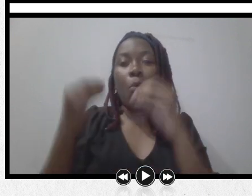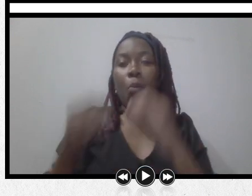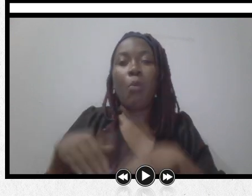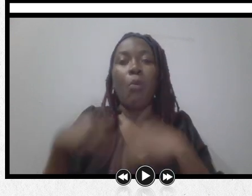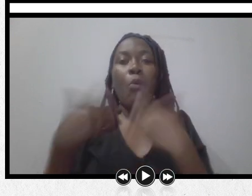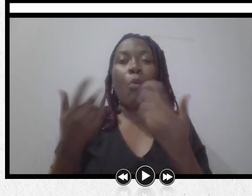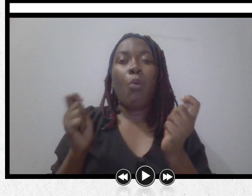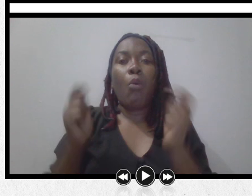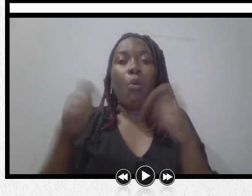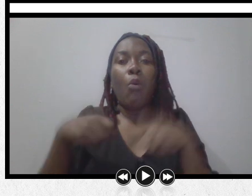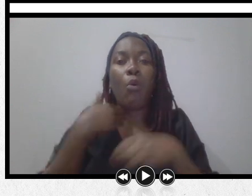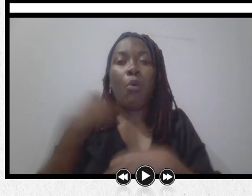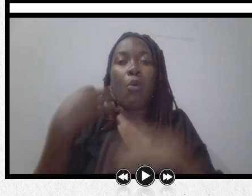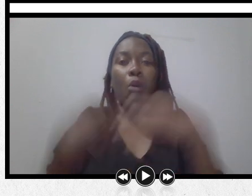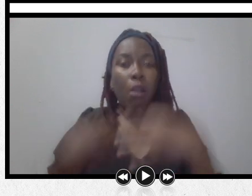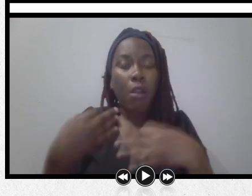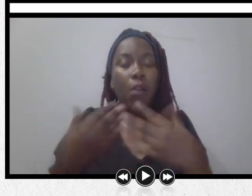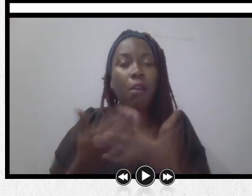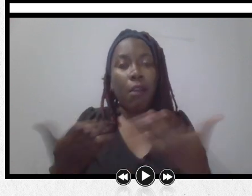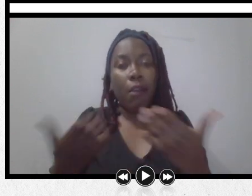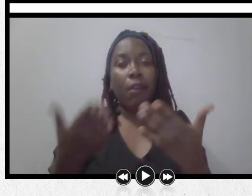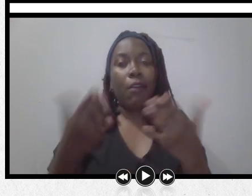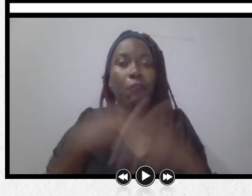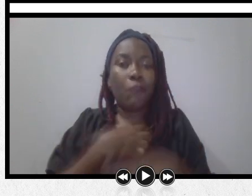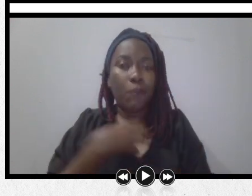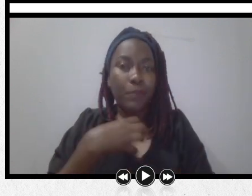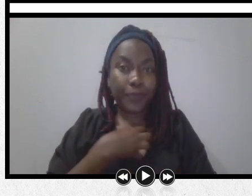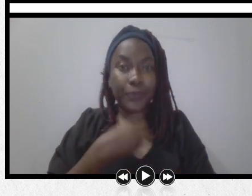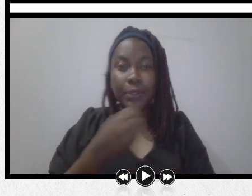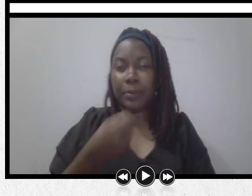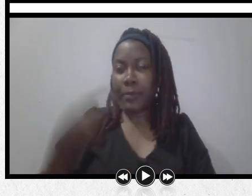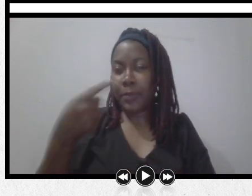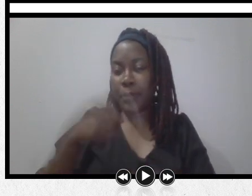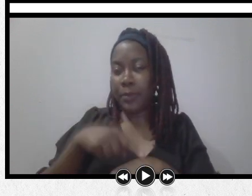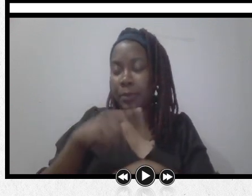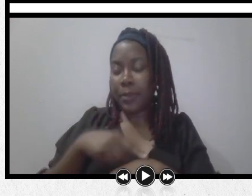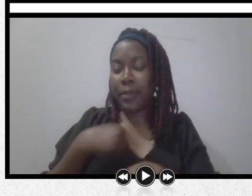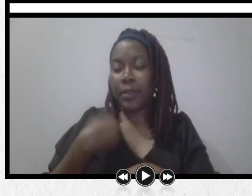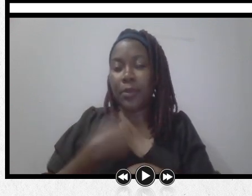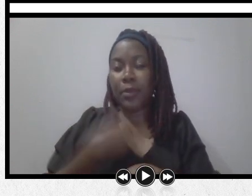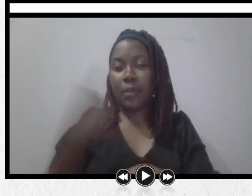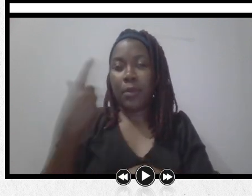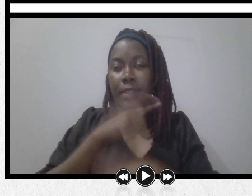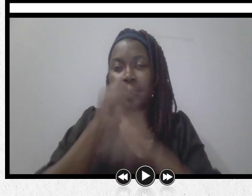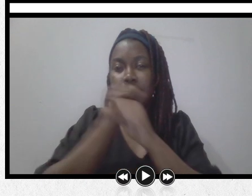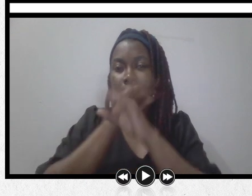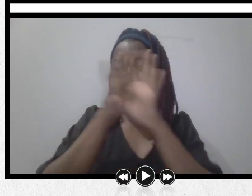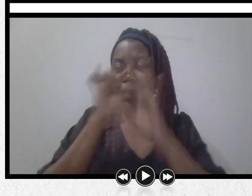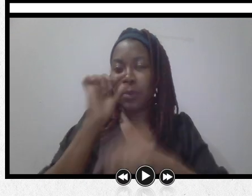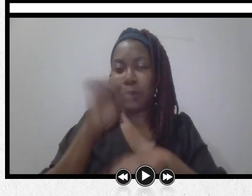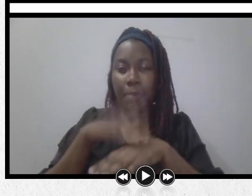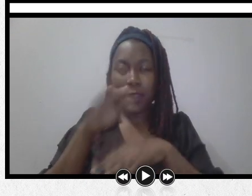as possibilidades jurídicas de sua formatação. No primeiro momento, para que possamos entender um pouco mais sobre